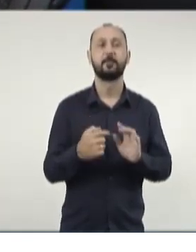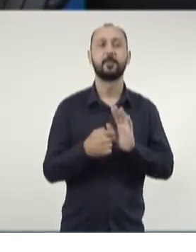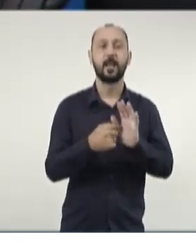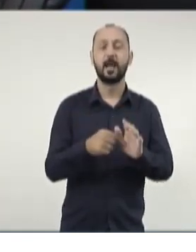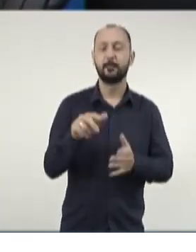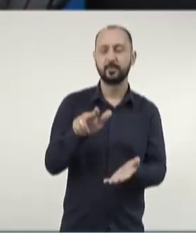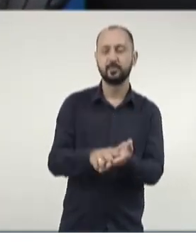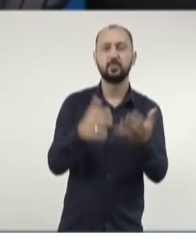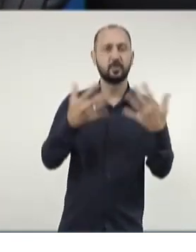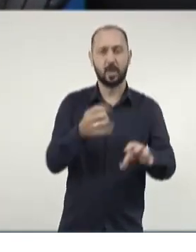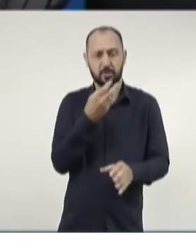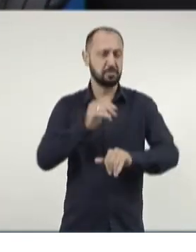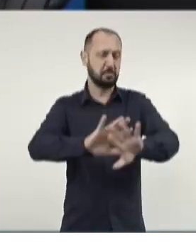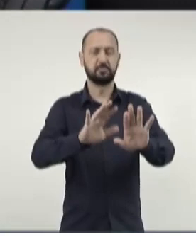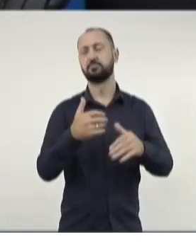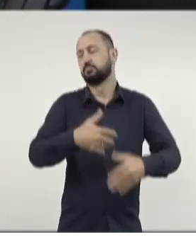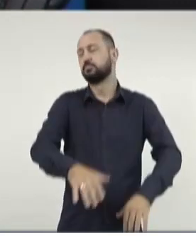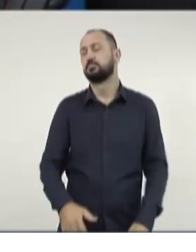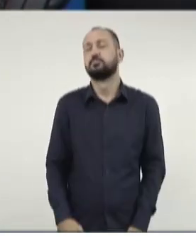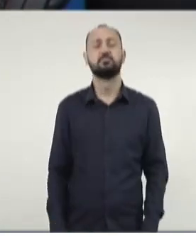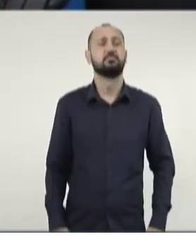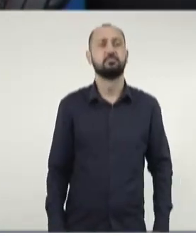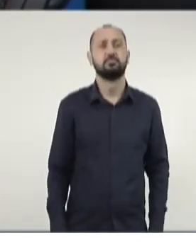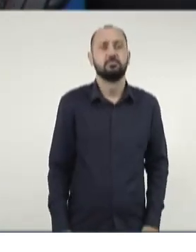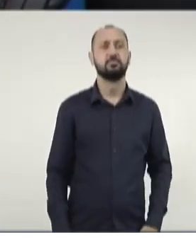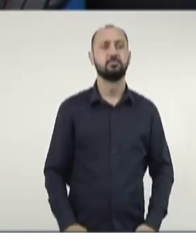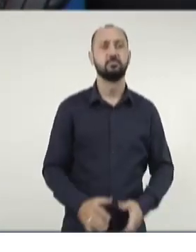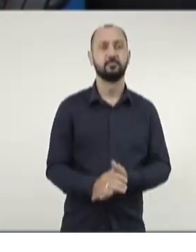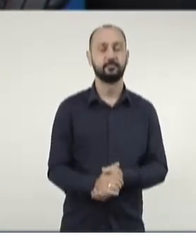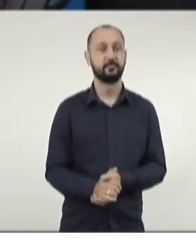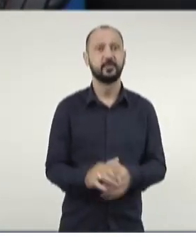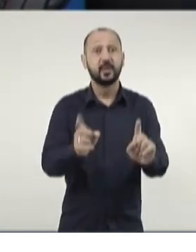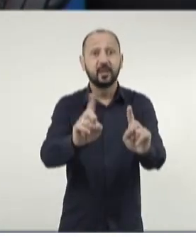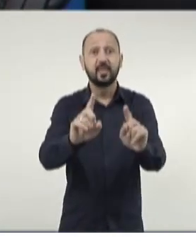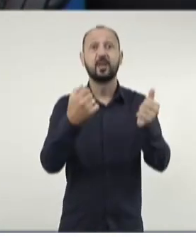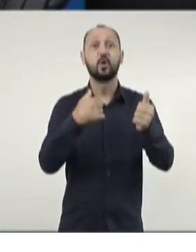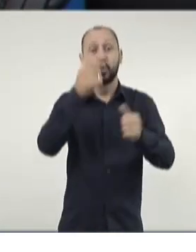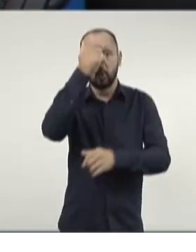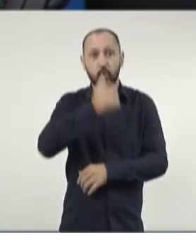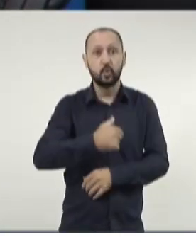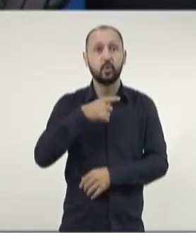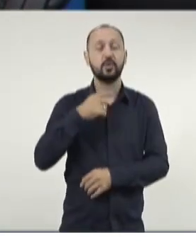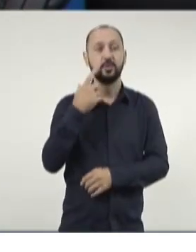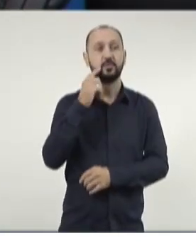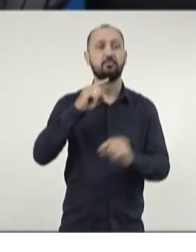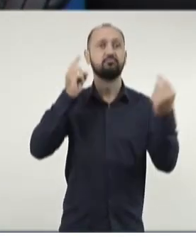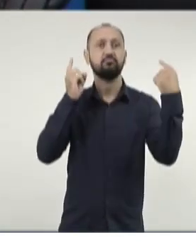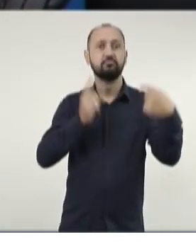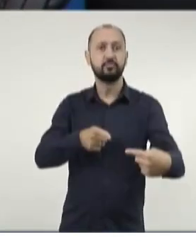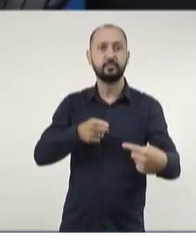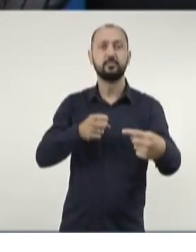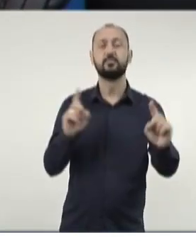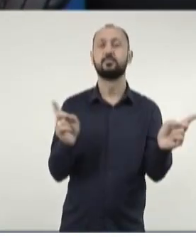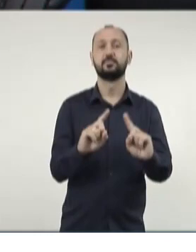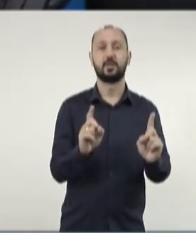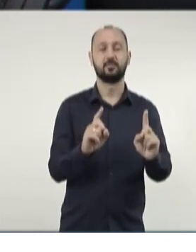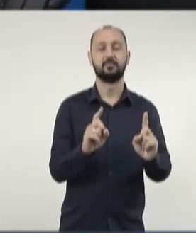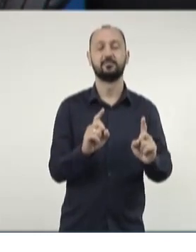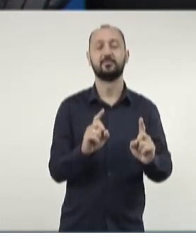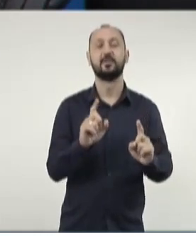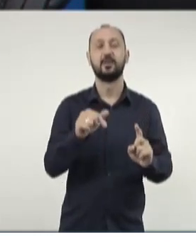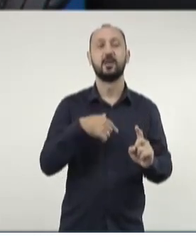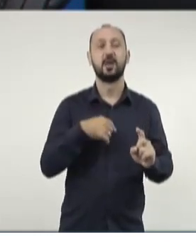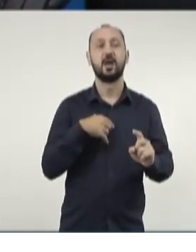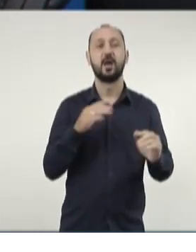paciente não quer, então tá bom, então não quer, não quer. Né? Nós não estamos em posição de revide, nós estamos em posição